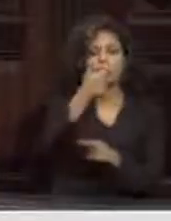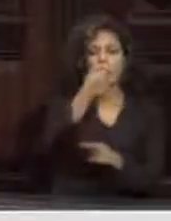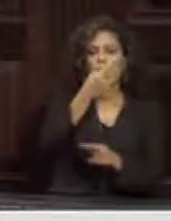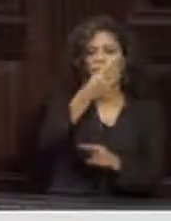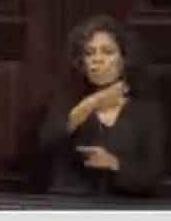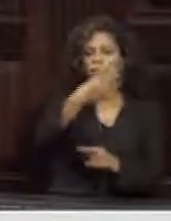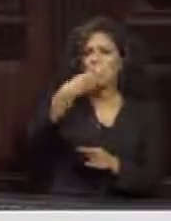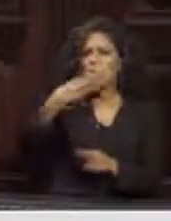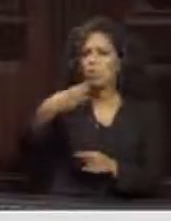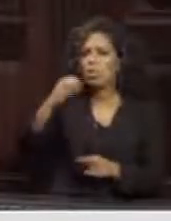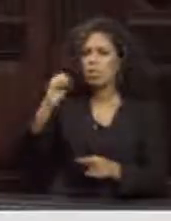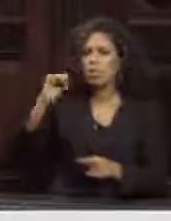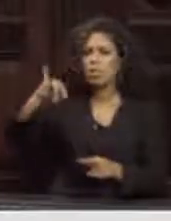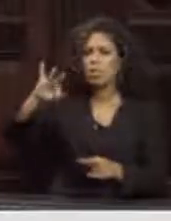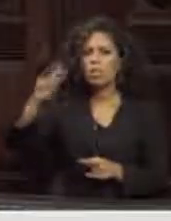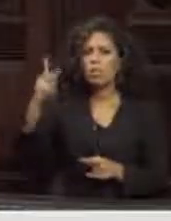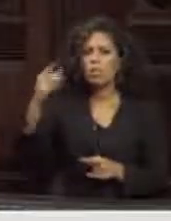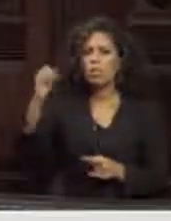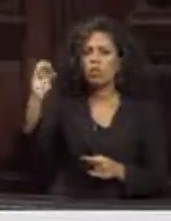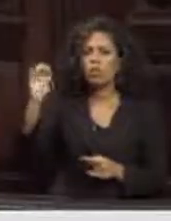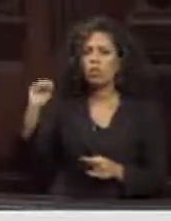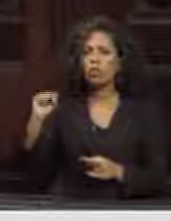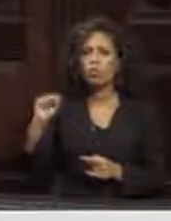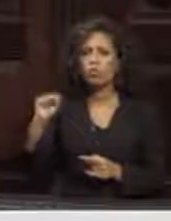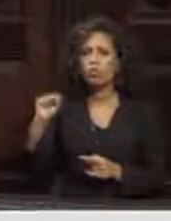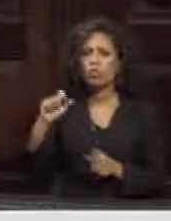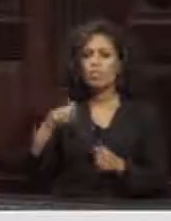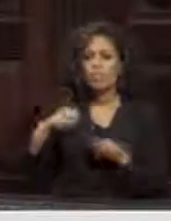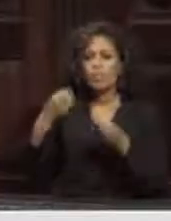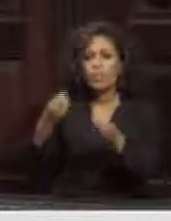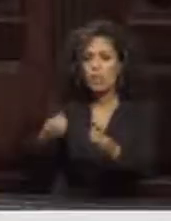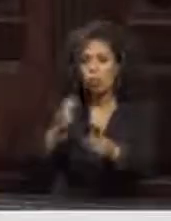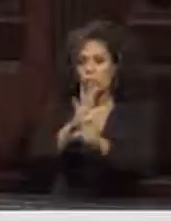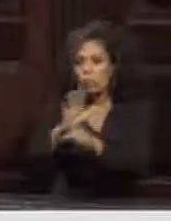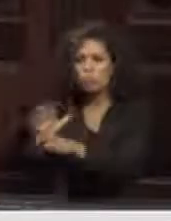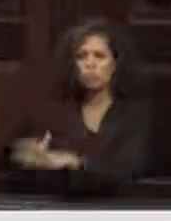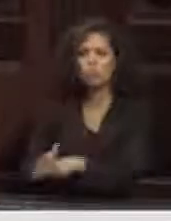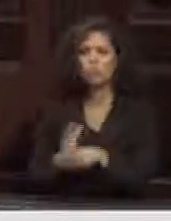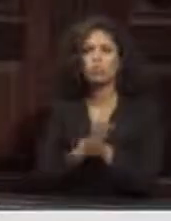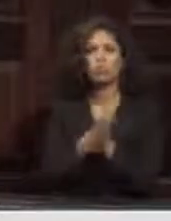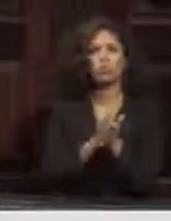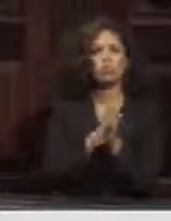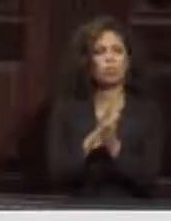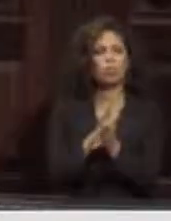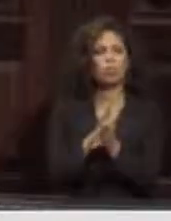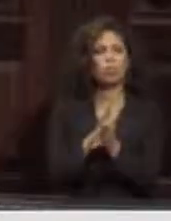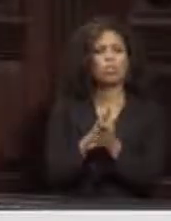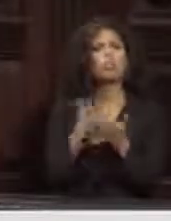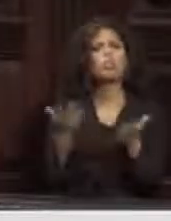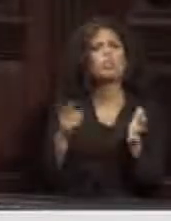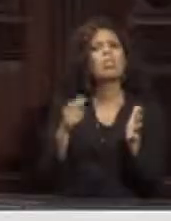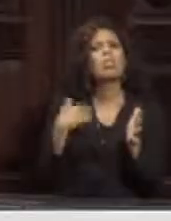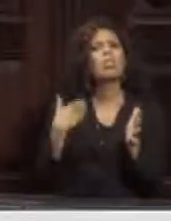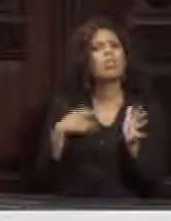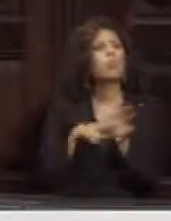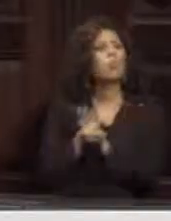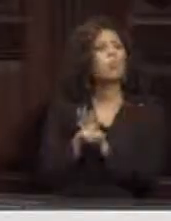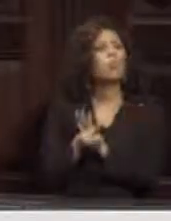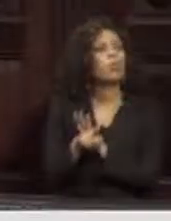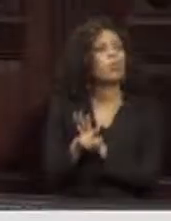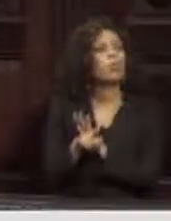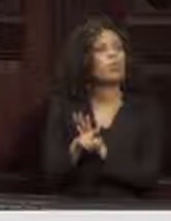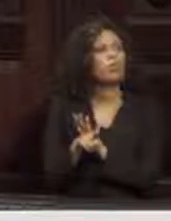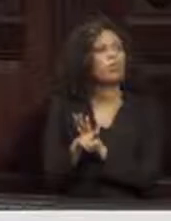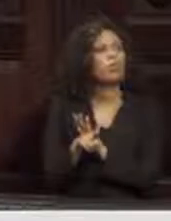330 milhões não foram investidas e ninguém sabe para onde foi esse dinheiro. E eu pergunto, o problema de habitação